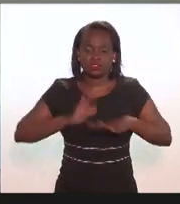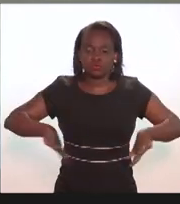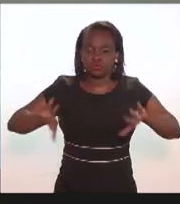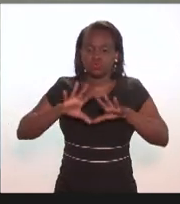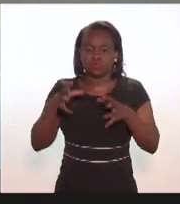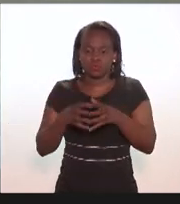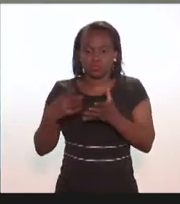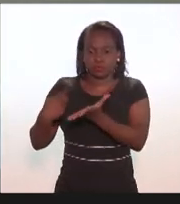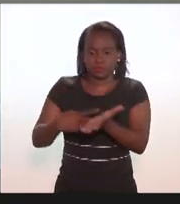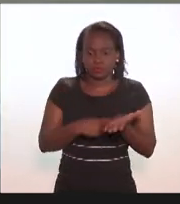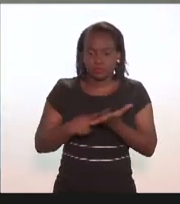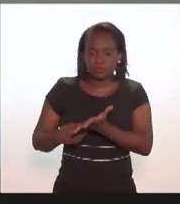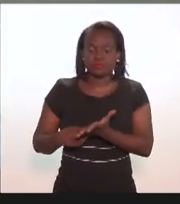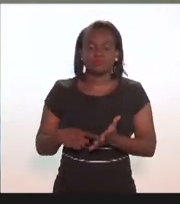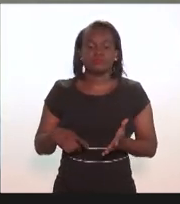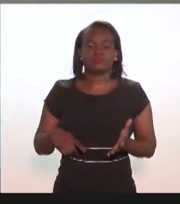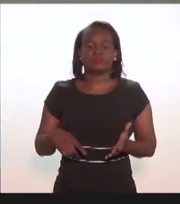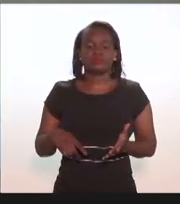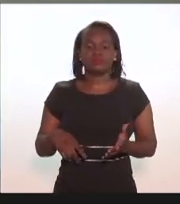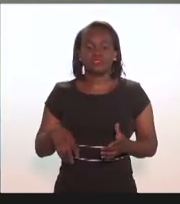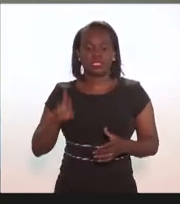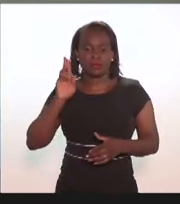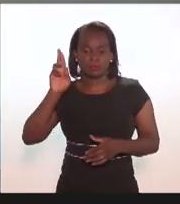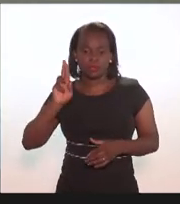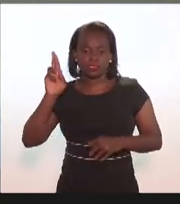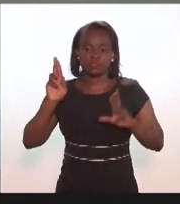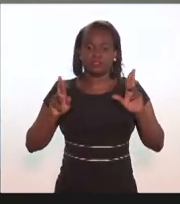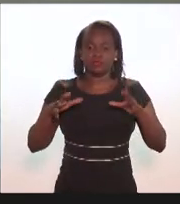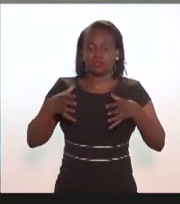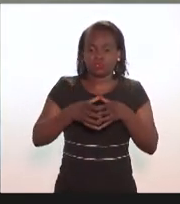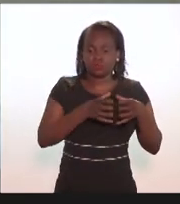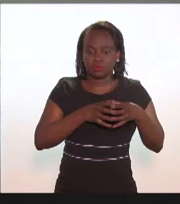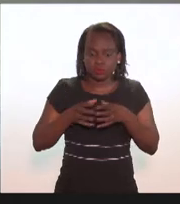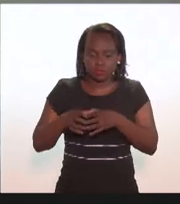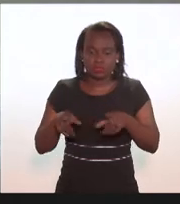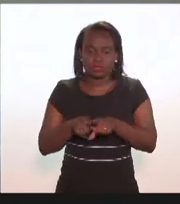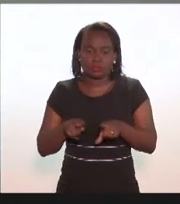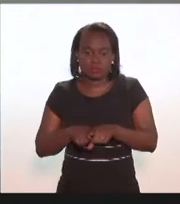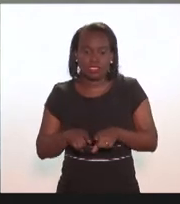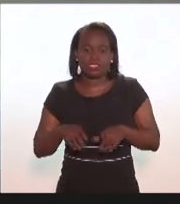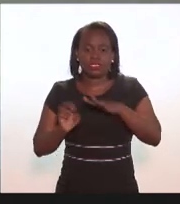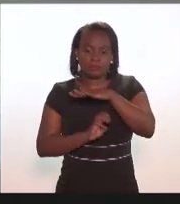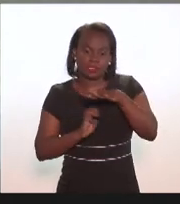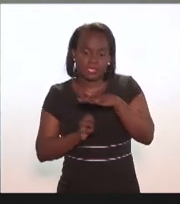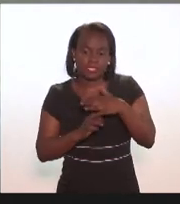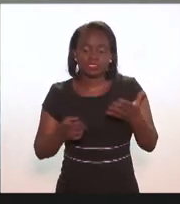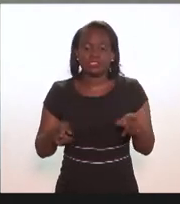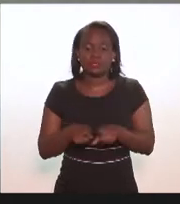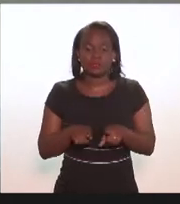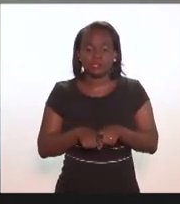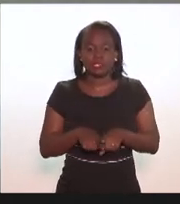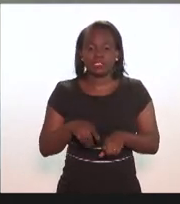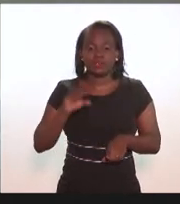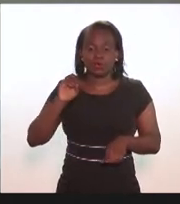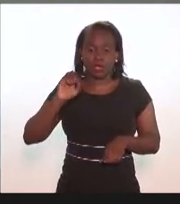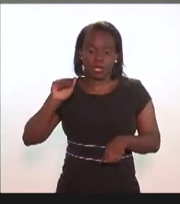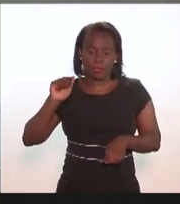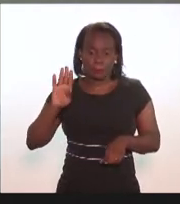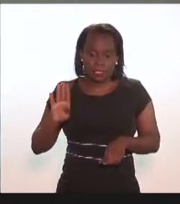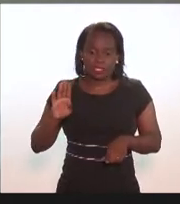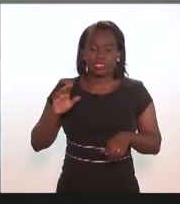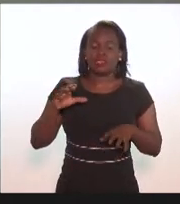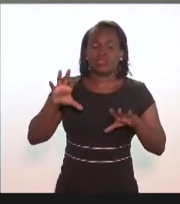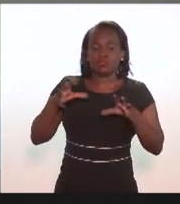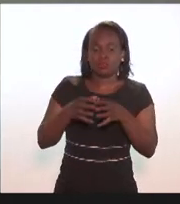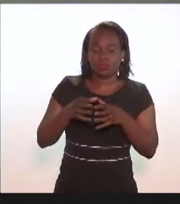organizada, como representações de classe e representações empresariais, mas também a OAB, o Conselho